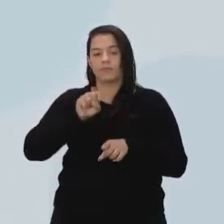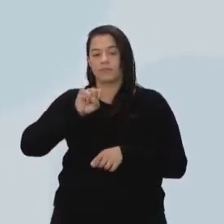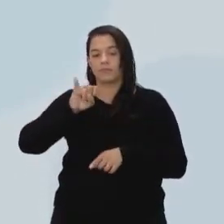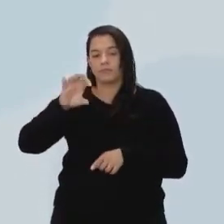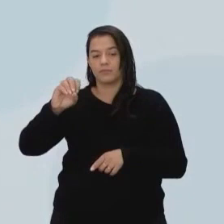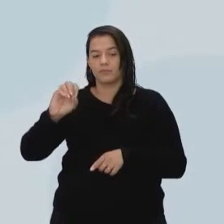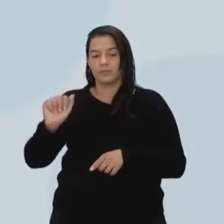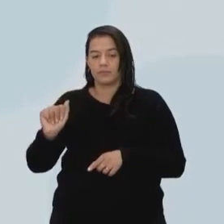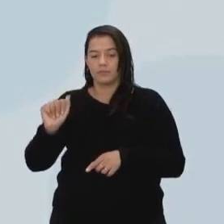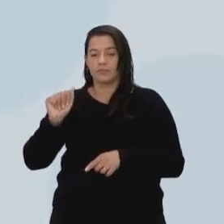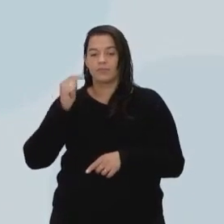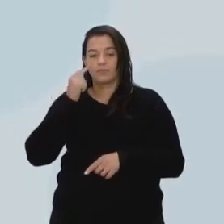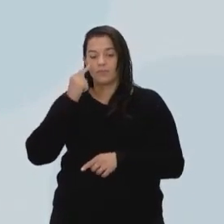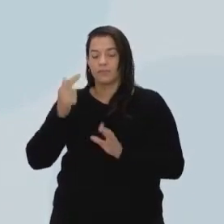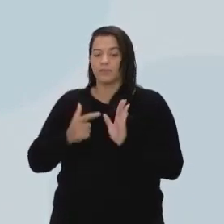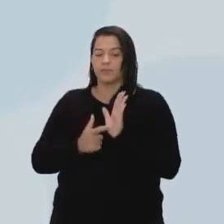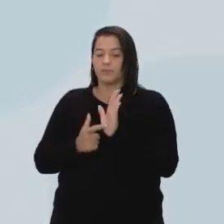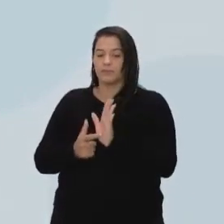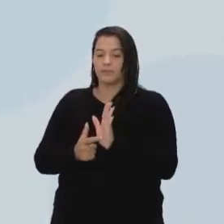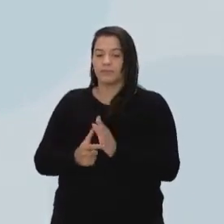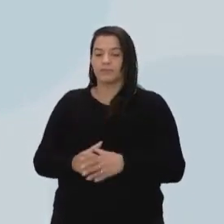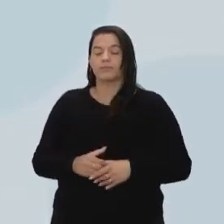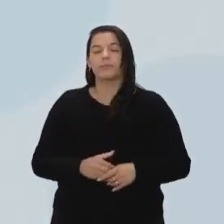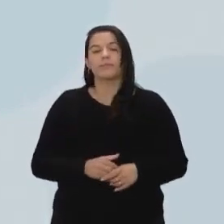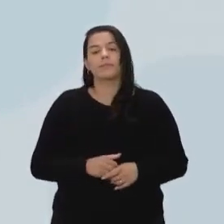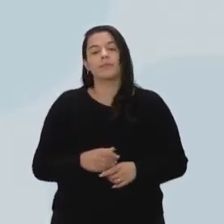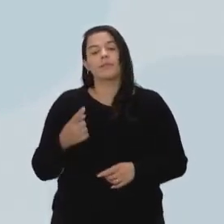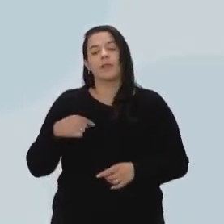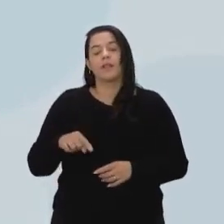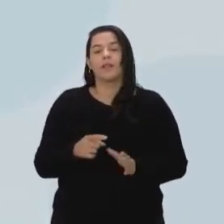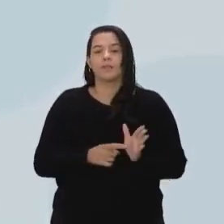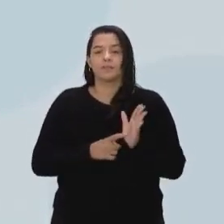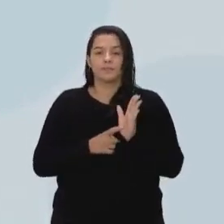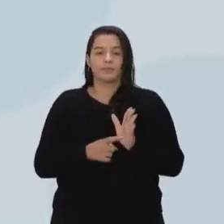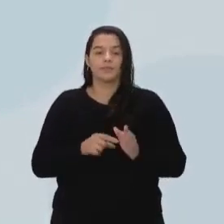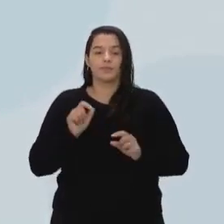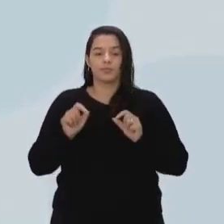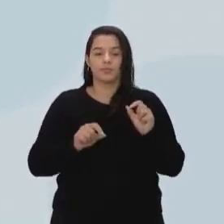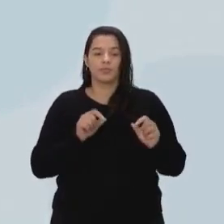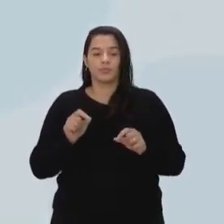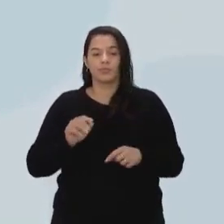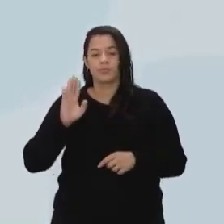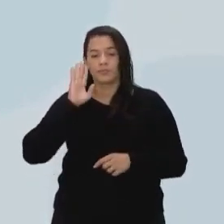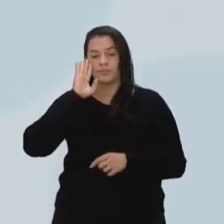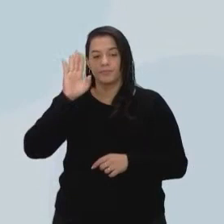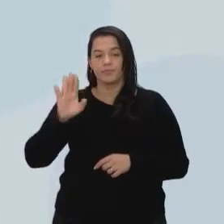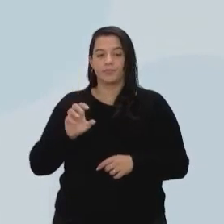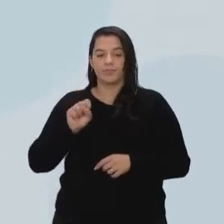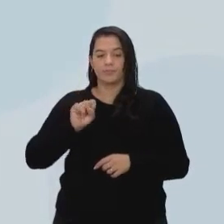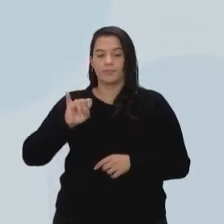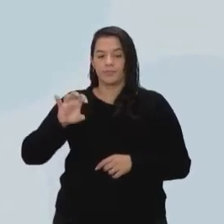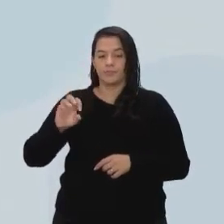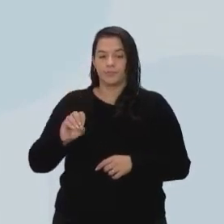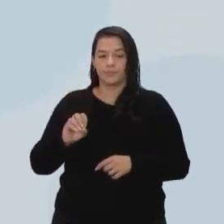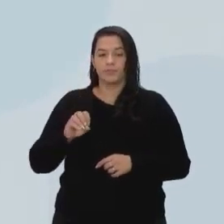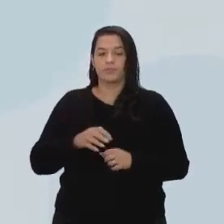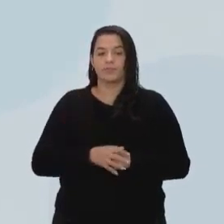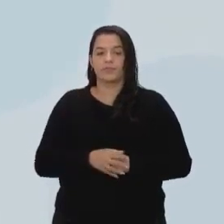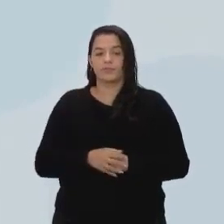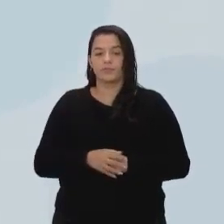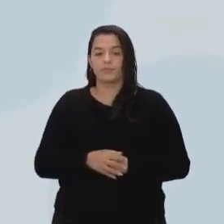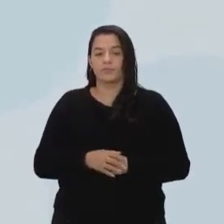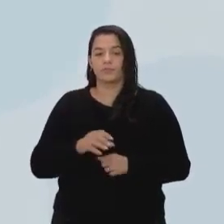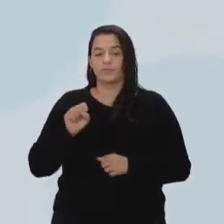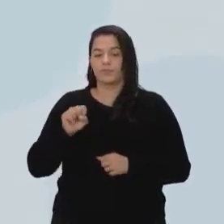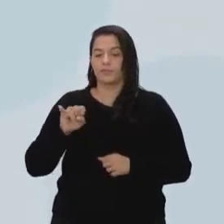Então a figura abaixo, ó, representa, o que representa aqui? A unidade fundamental de um grupo de minerais chamados silicatos,